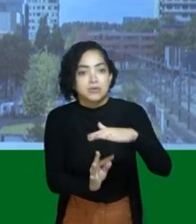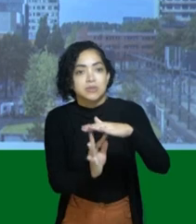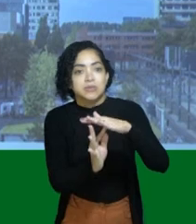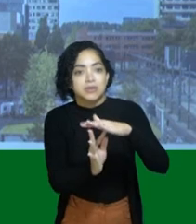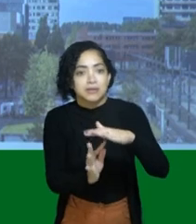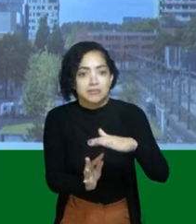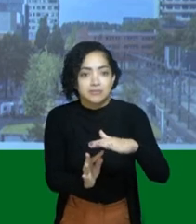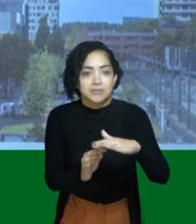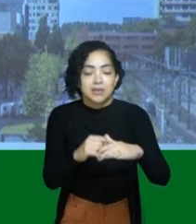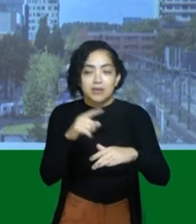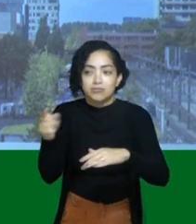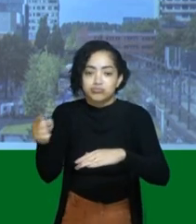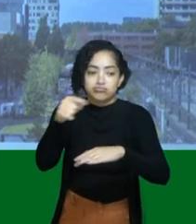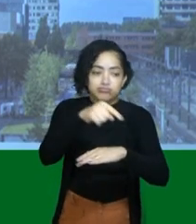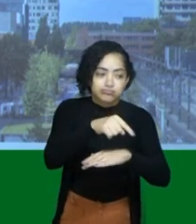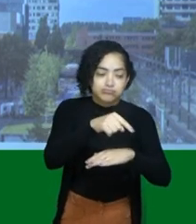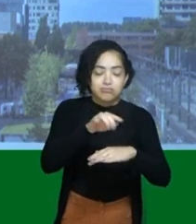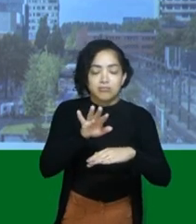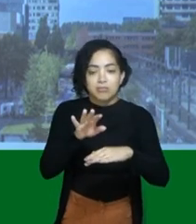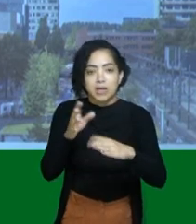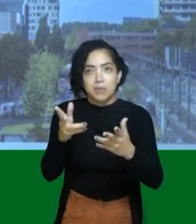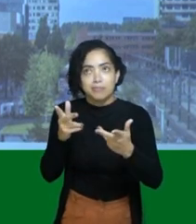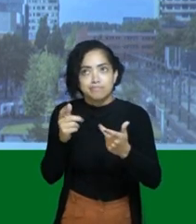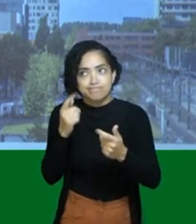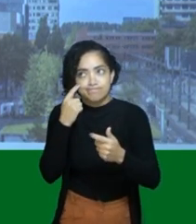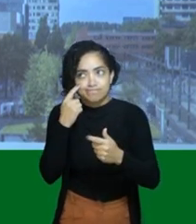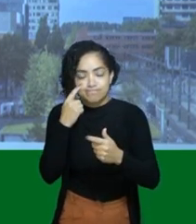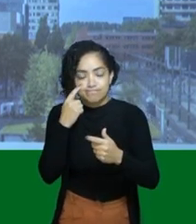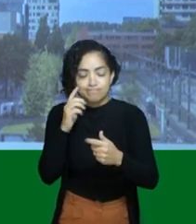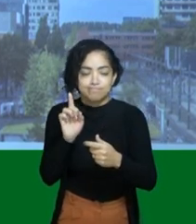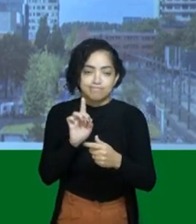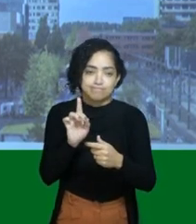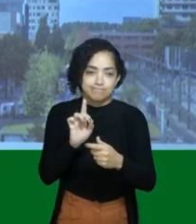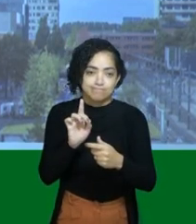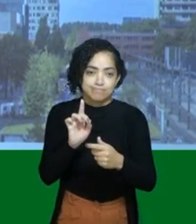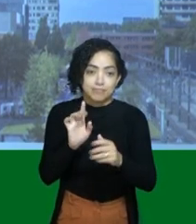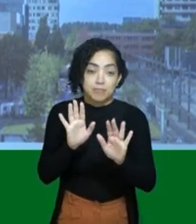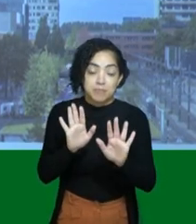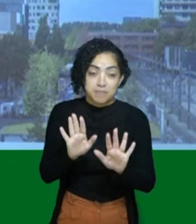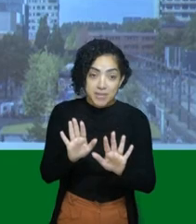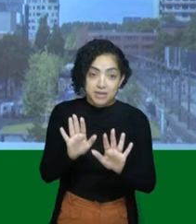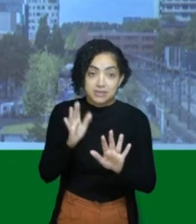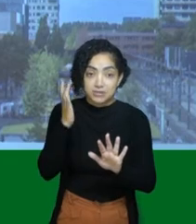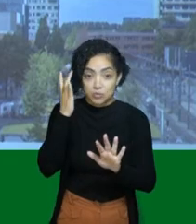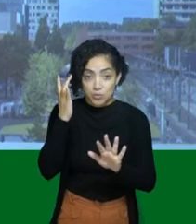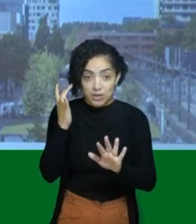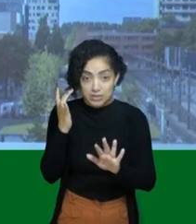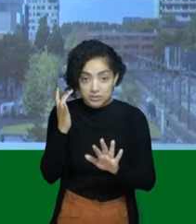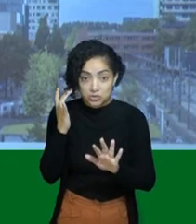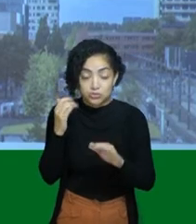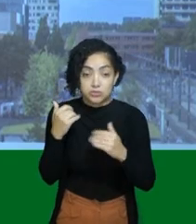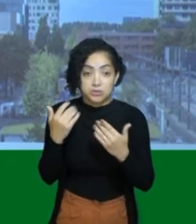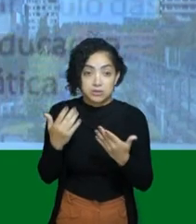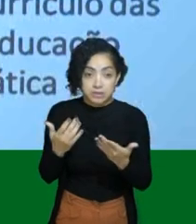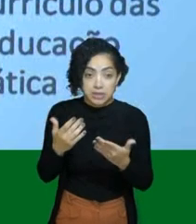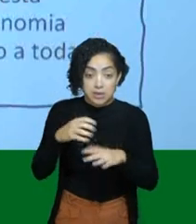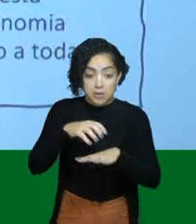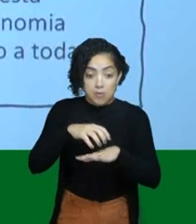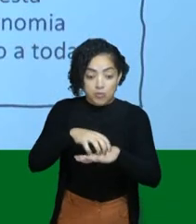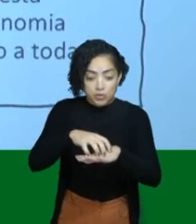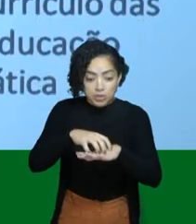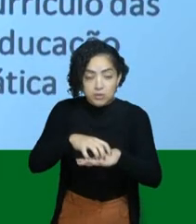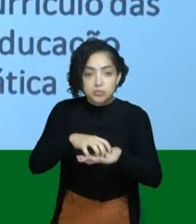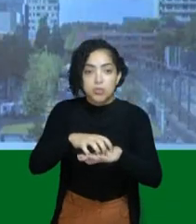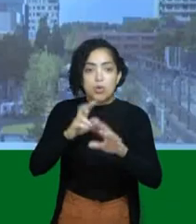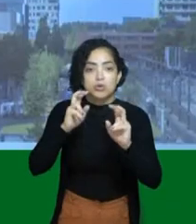quê. E aí eu penso na qualidade. Não, não vou, né? Mas eu acho que se a gente não imaginar um transporte de